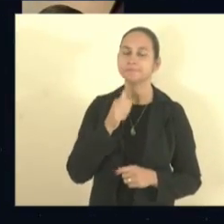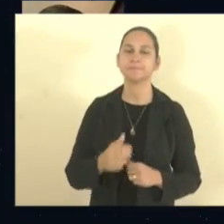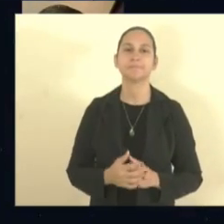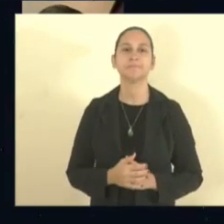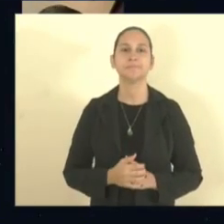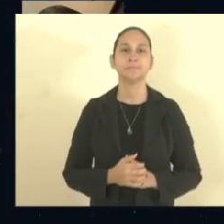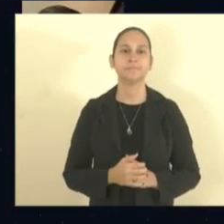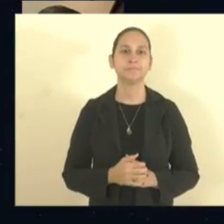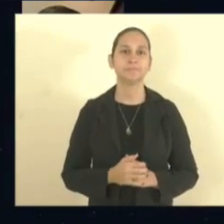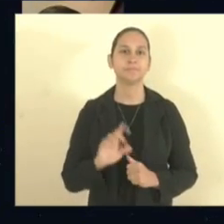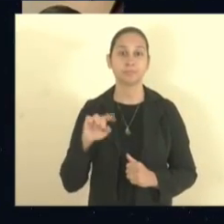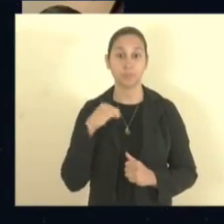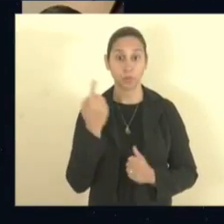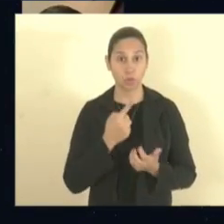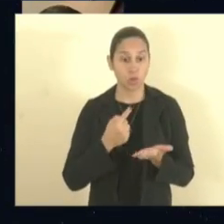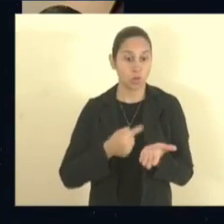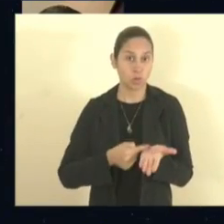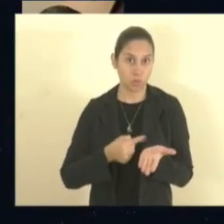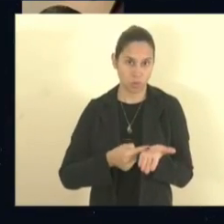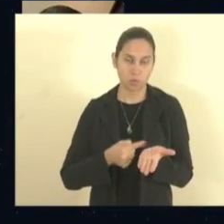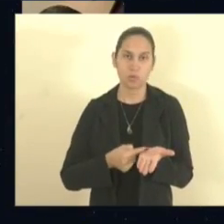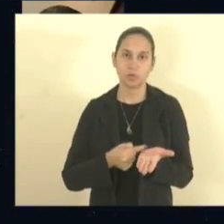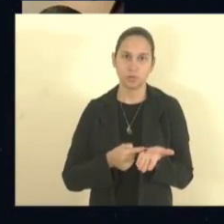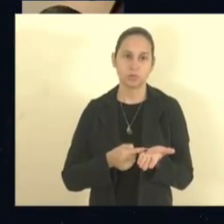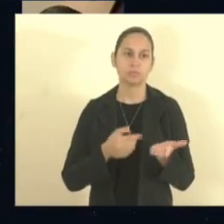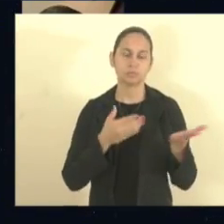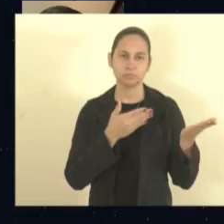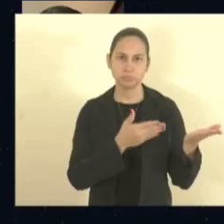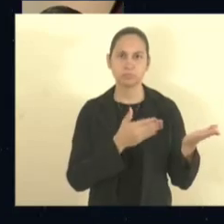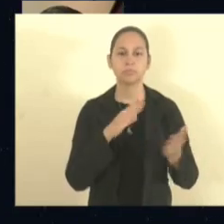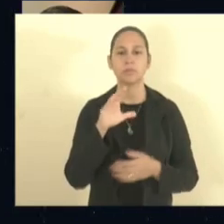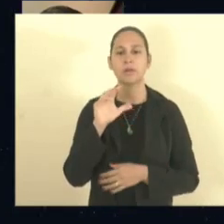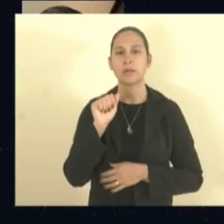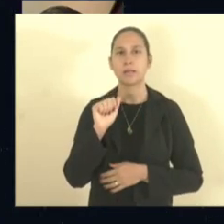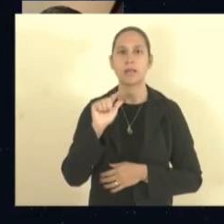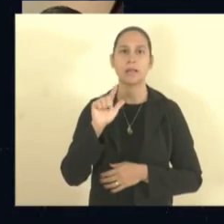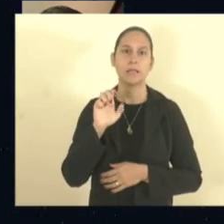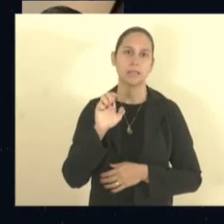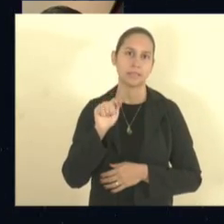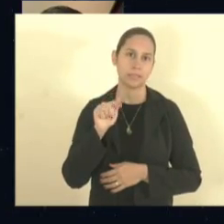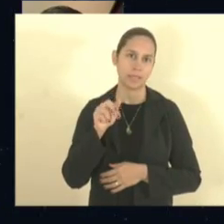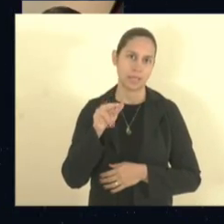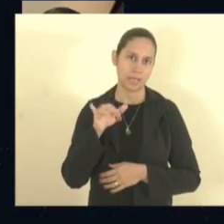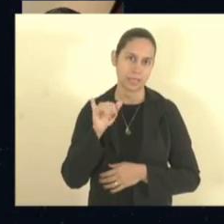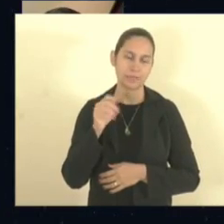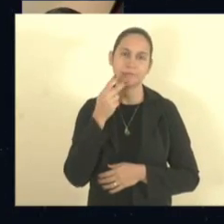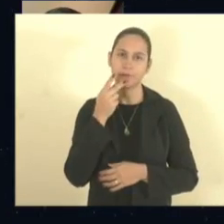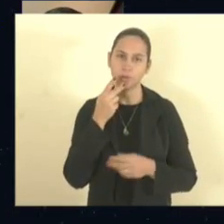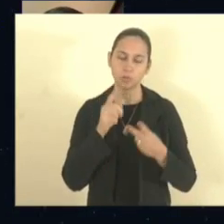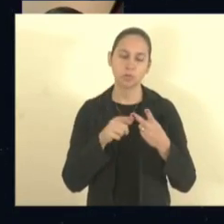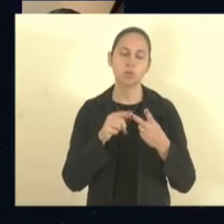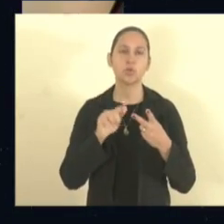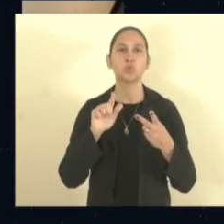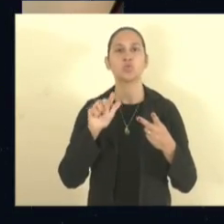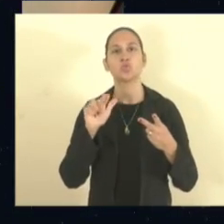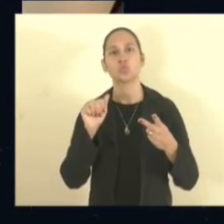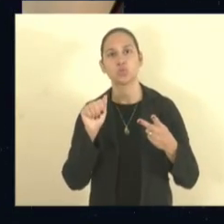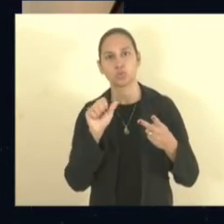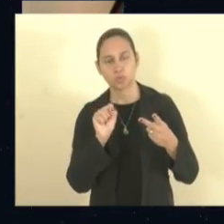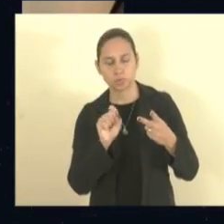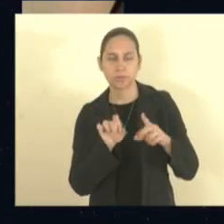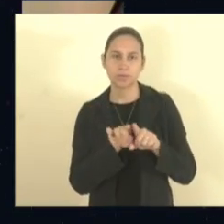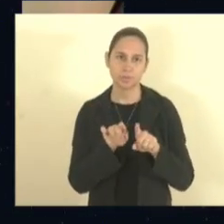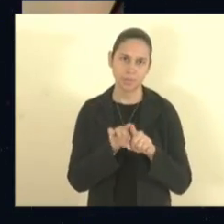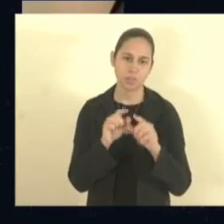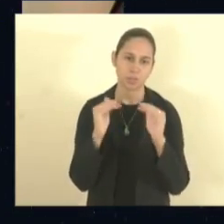Nós concordamos com o que o Calegari falou, concordamos com o que o Lucas falou. esclarecendo para o